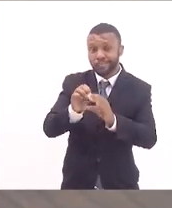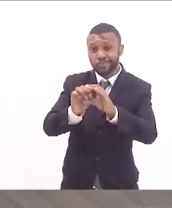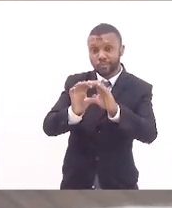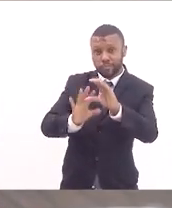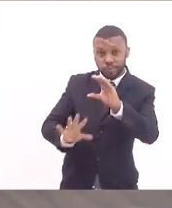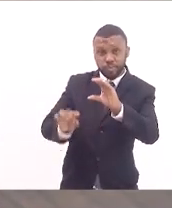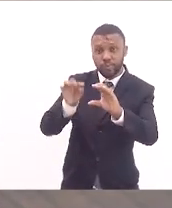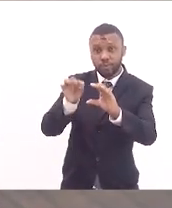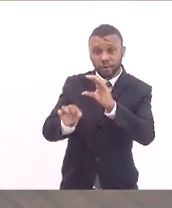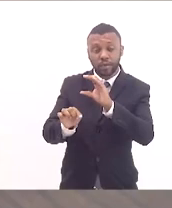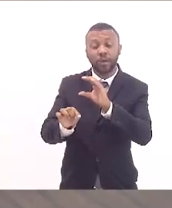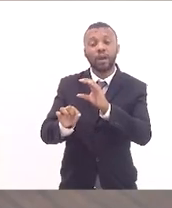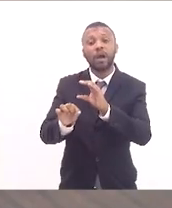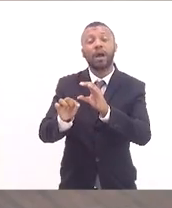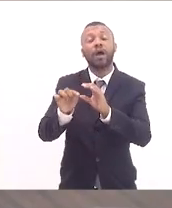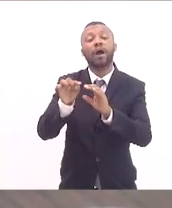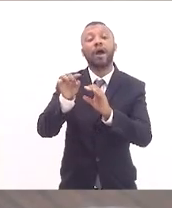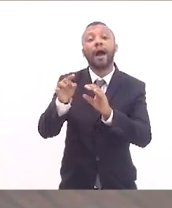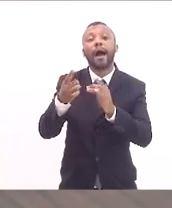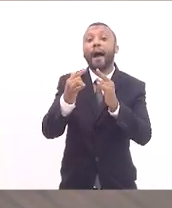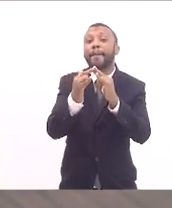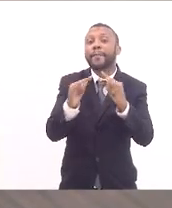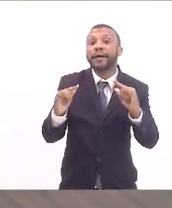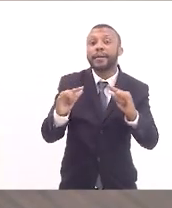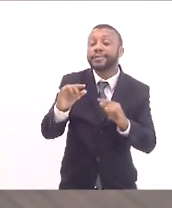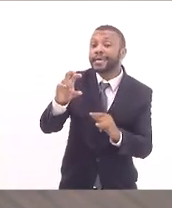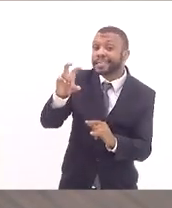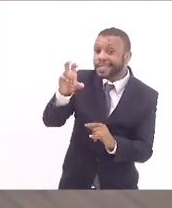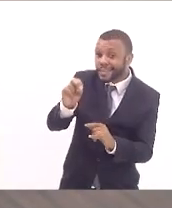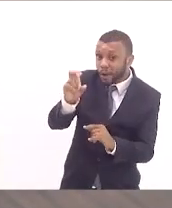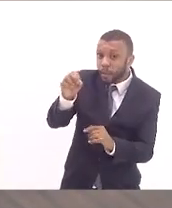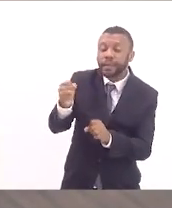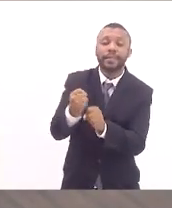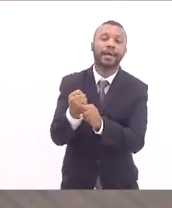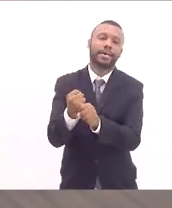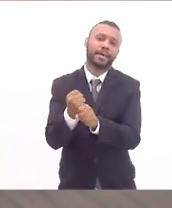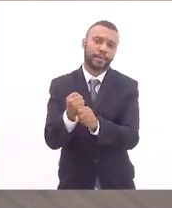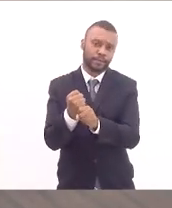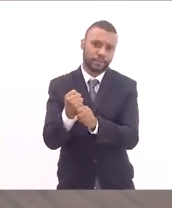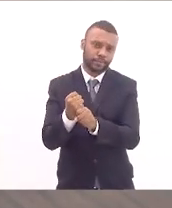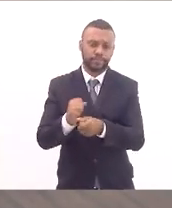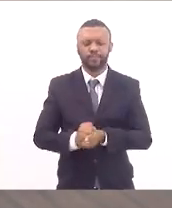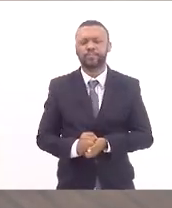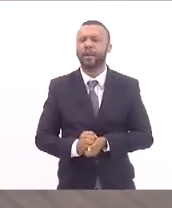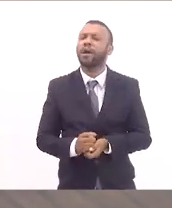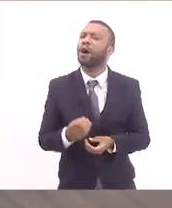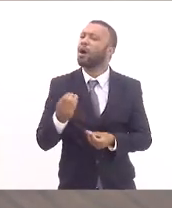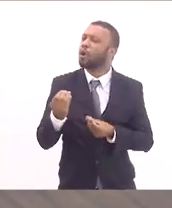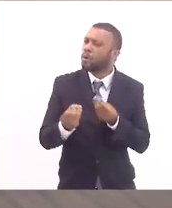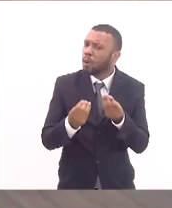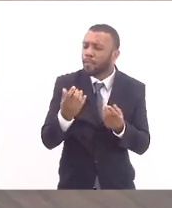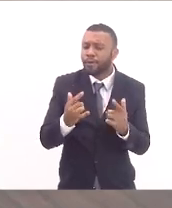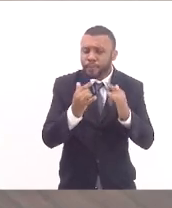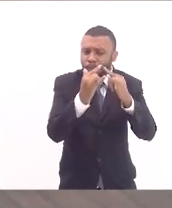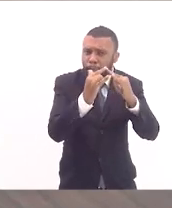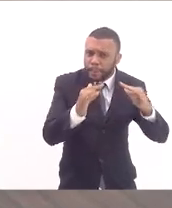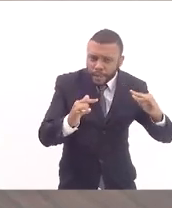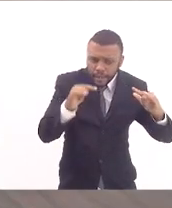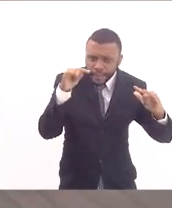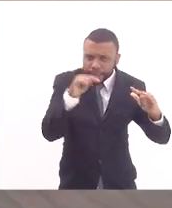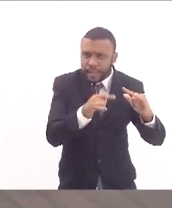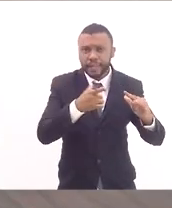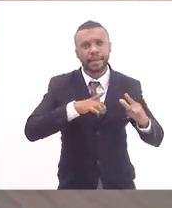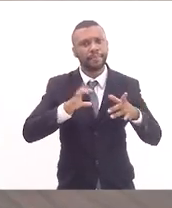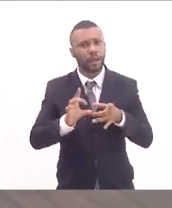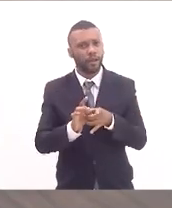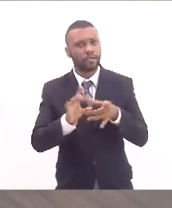dizendo que a banca tá lá 50 a 50 anos qual como que uma banca está colocada teve autorização